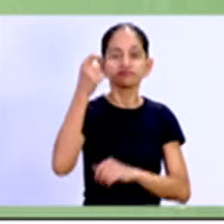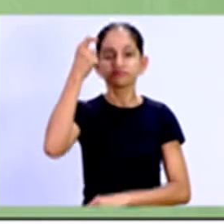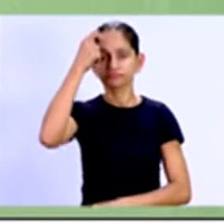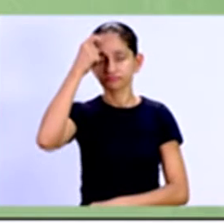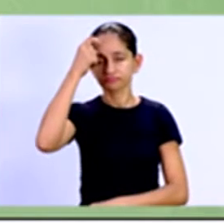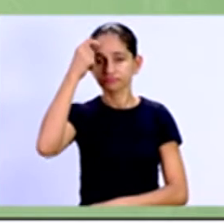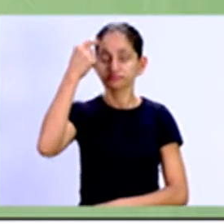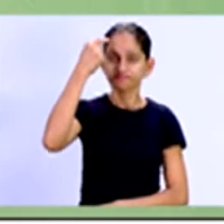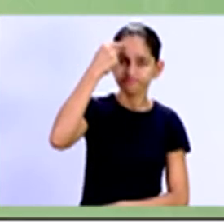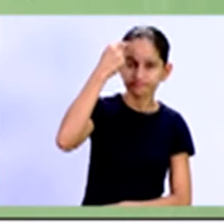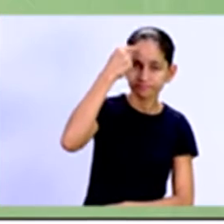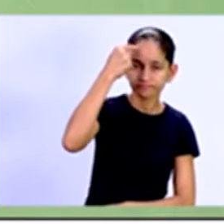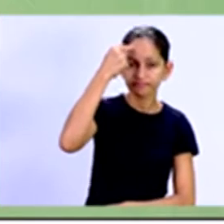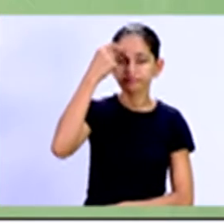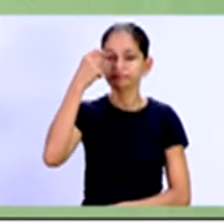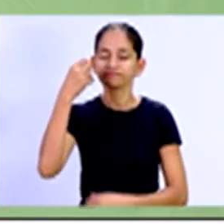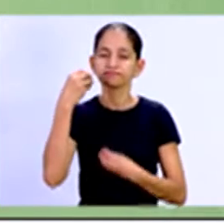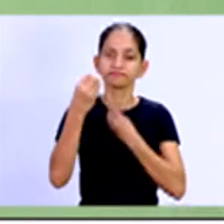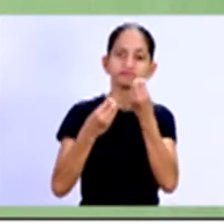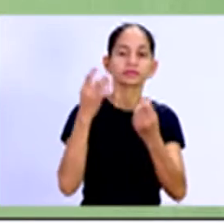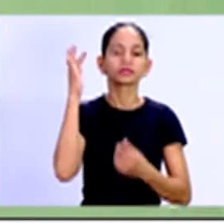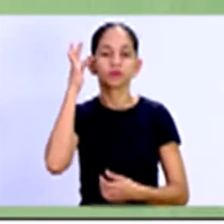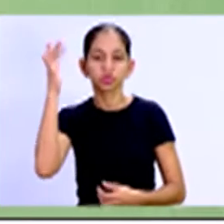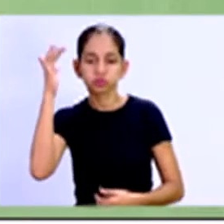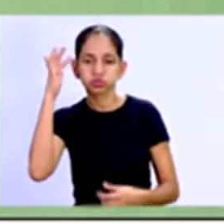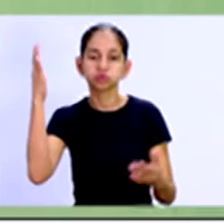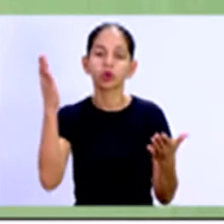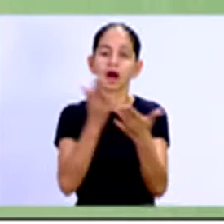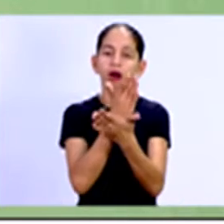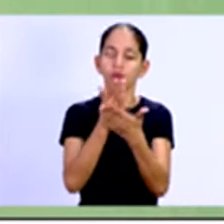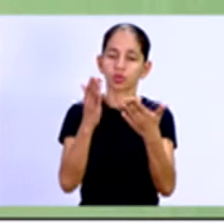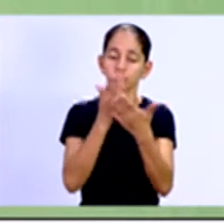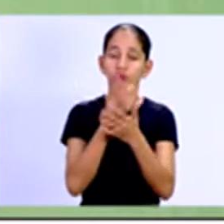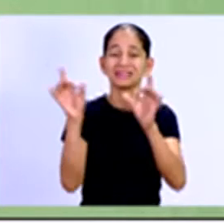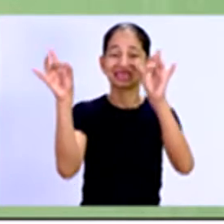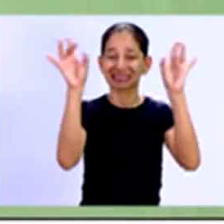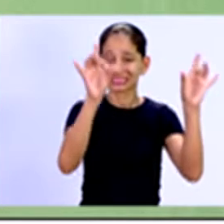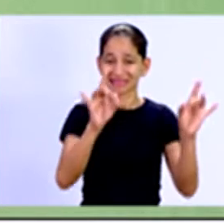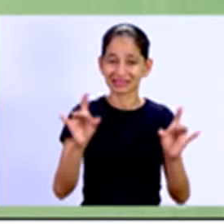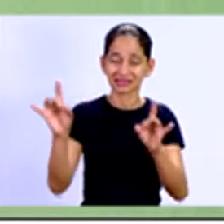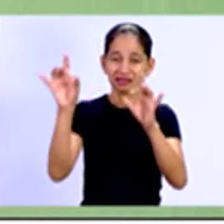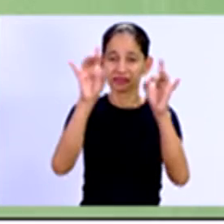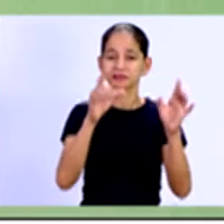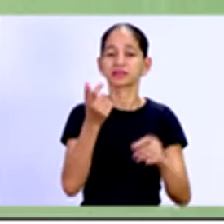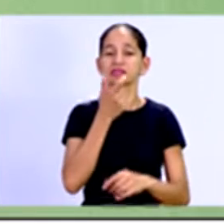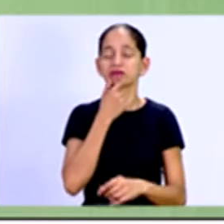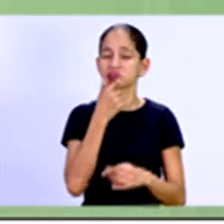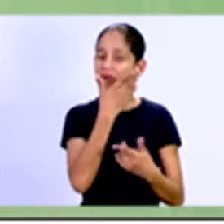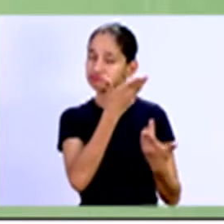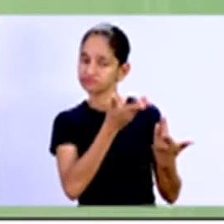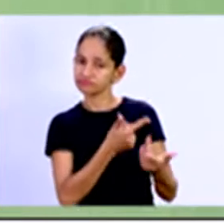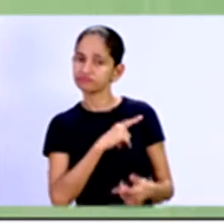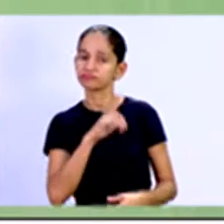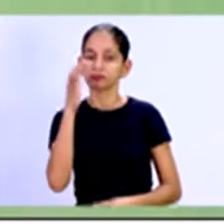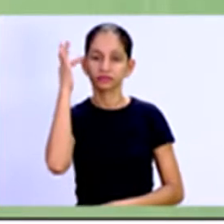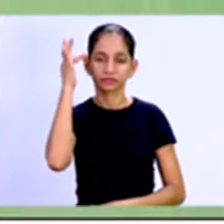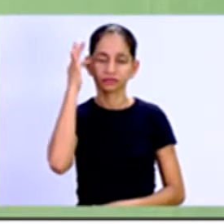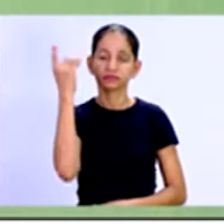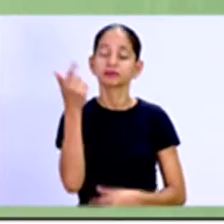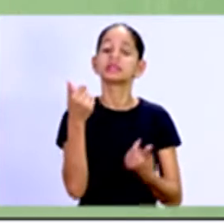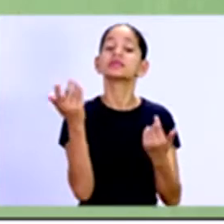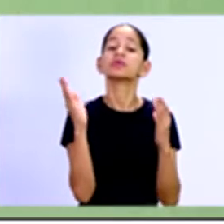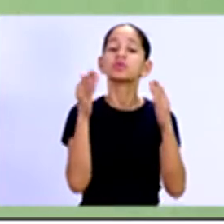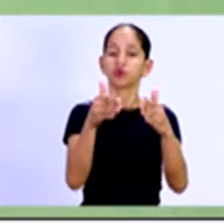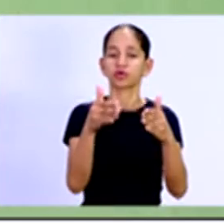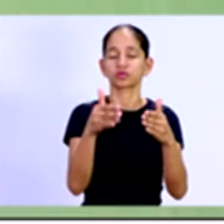no pensamento, né, de alguns filósofos, especialmente de Stuart Mill, né? E qual